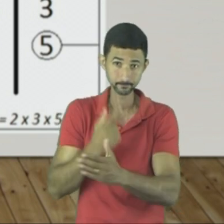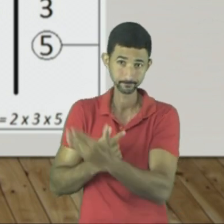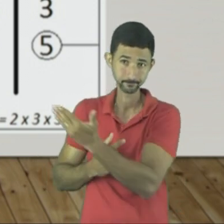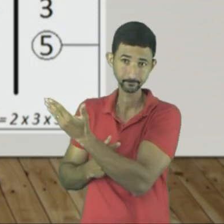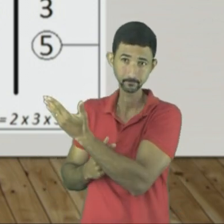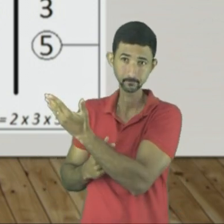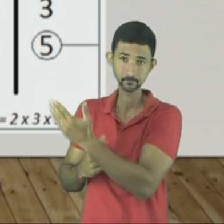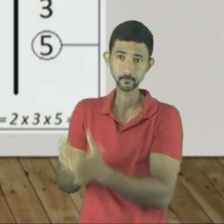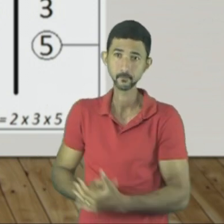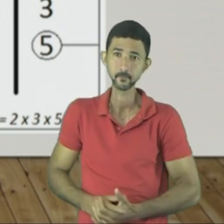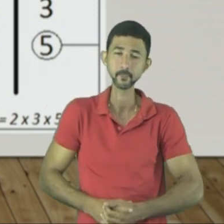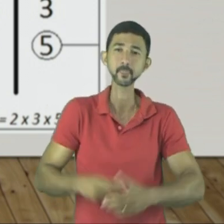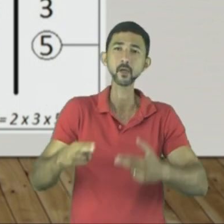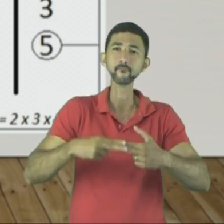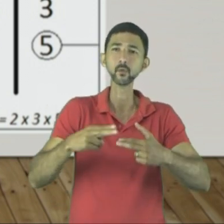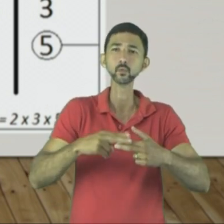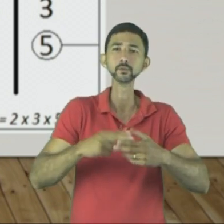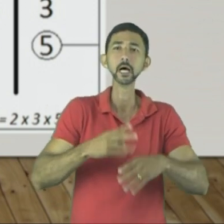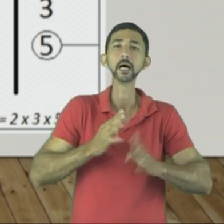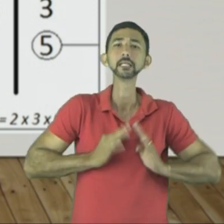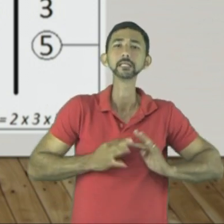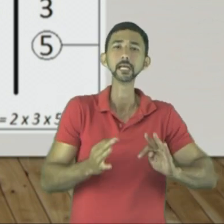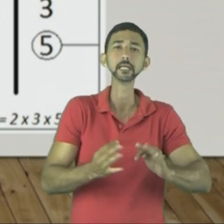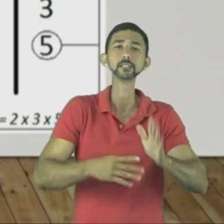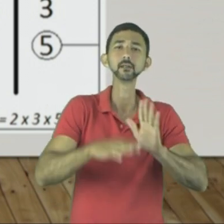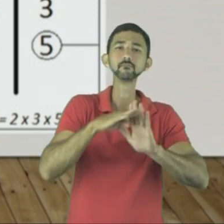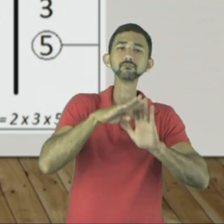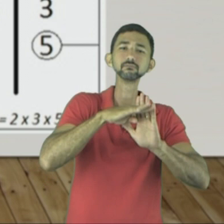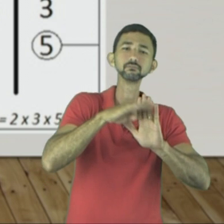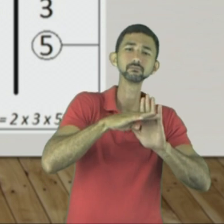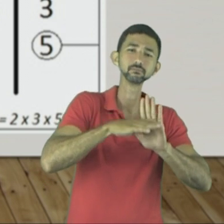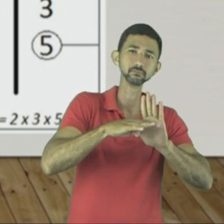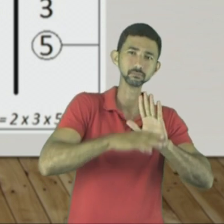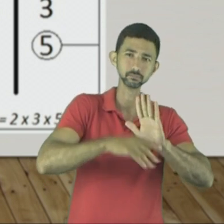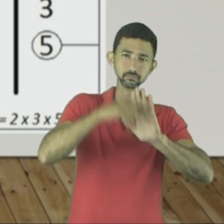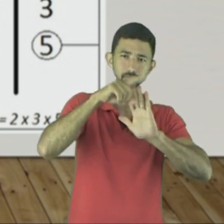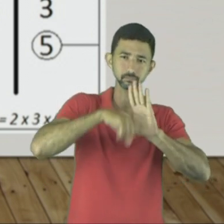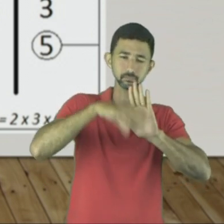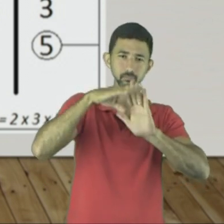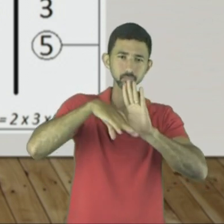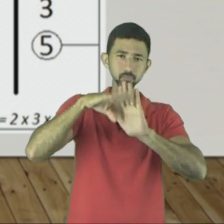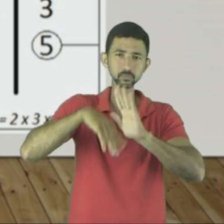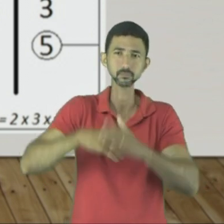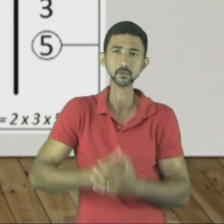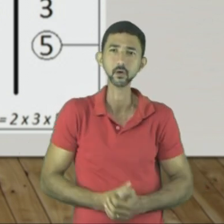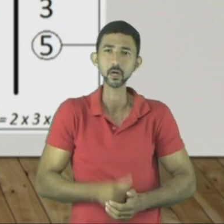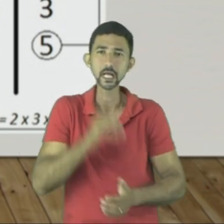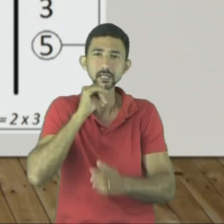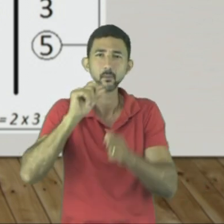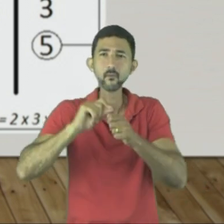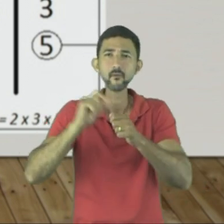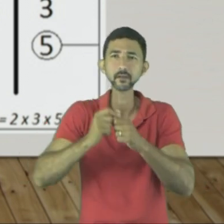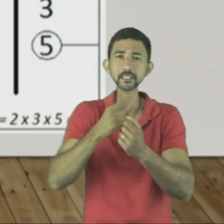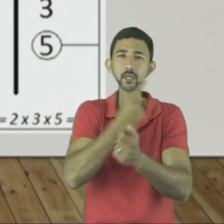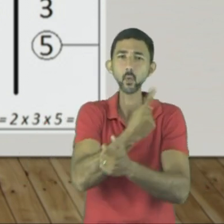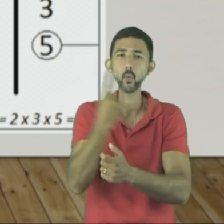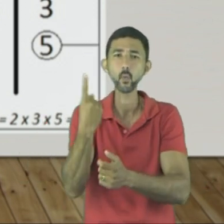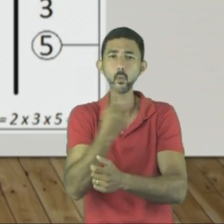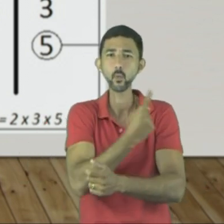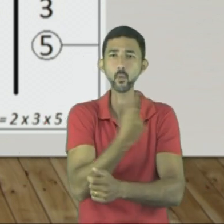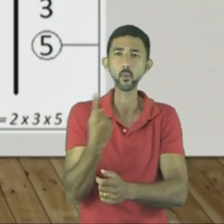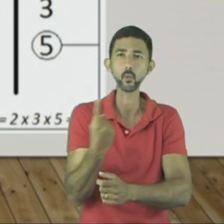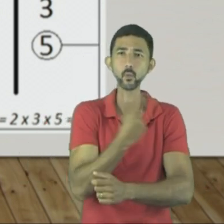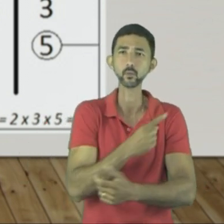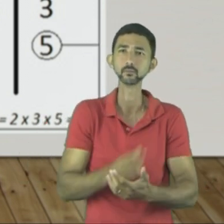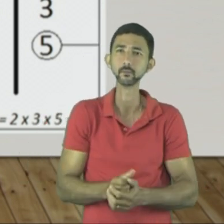a mesma técnica da decomposição fatorial vertical. Só que agora eu não vou fazer de um por um. Eu já